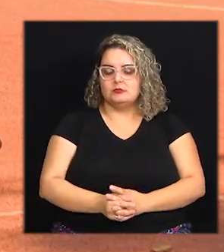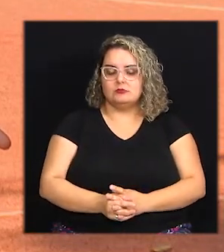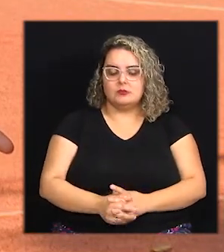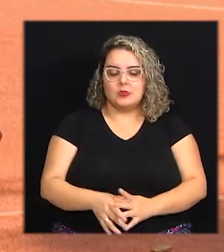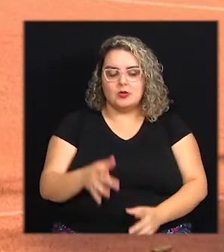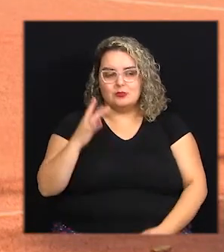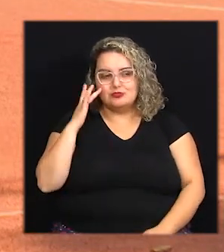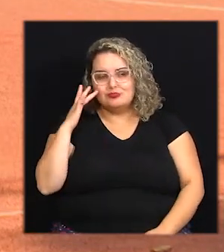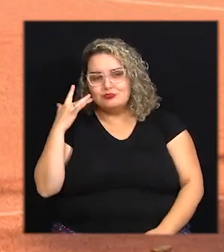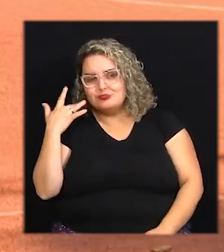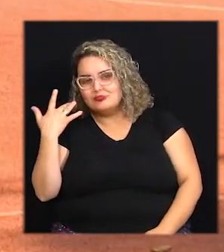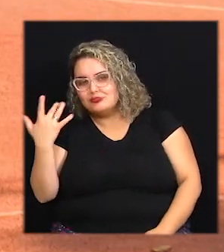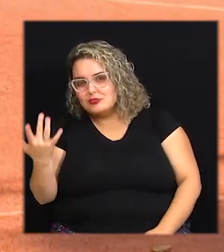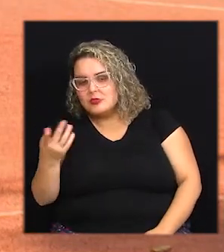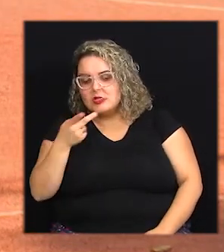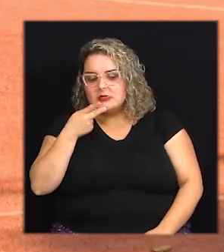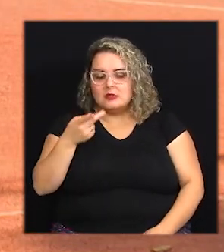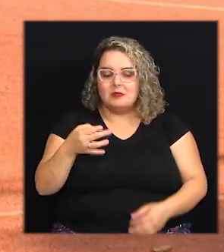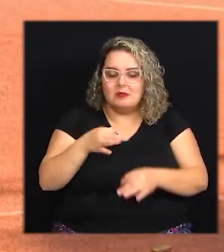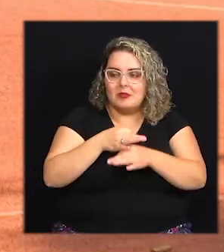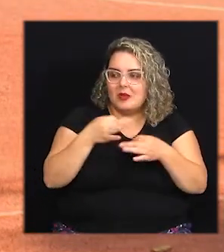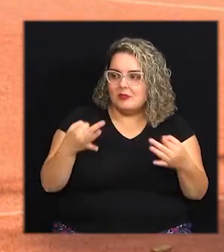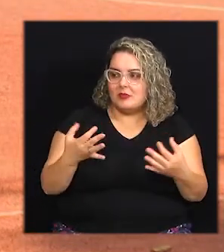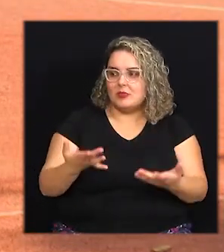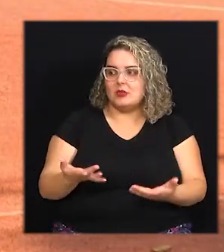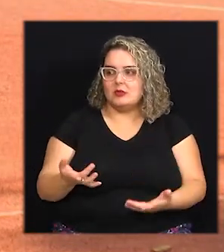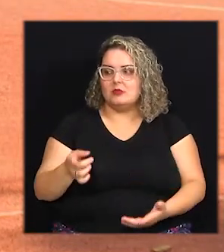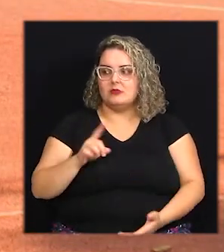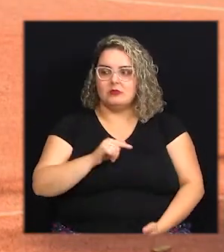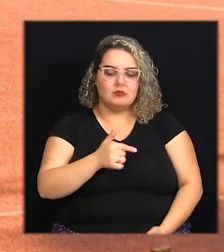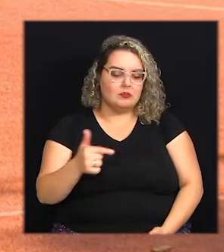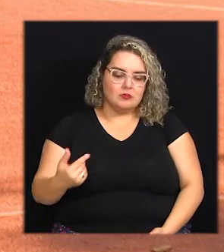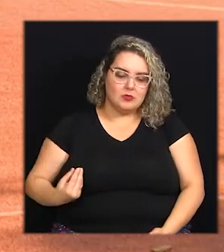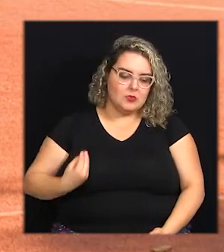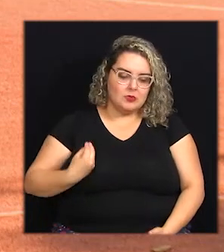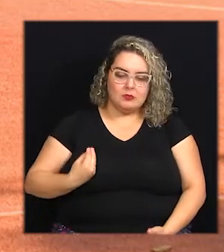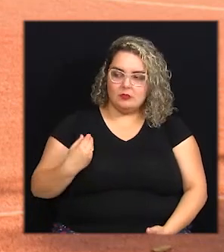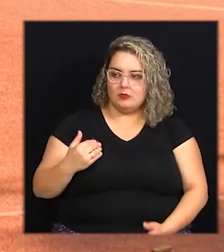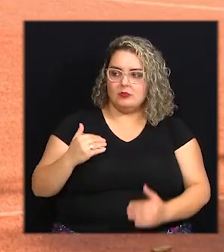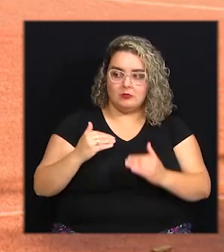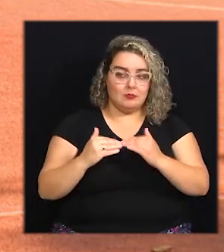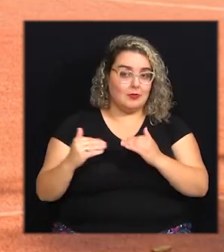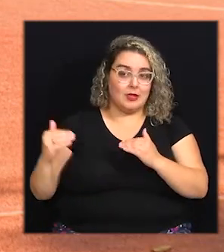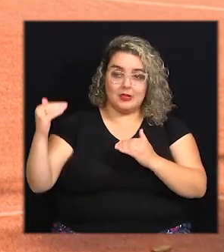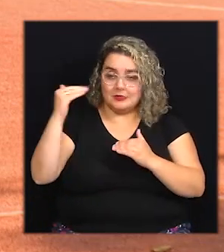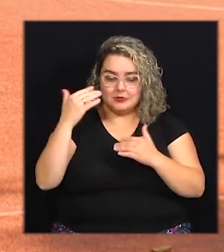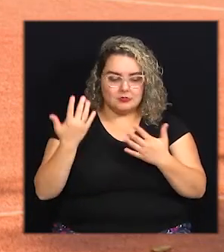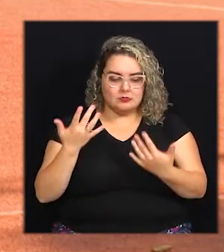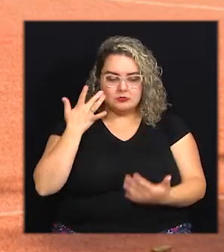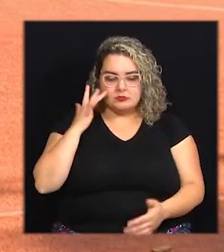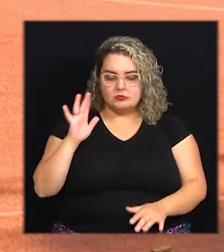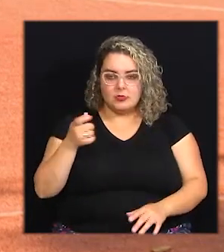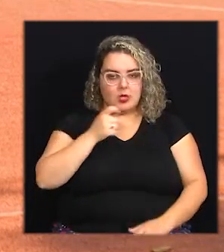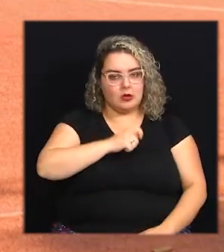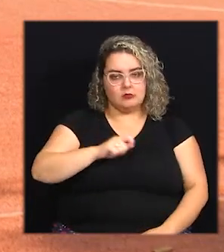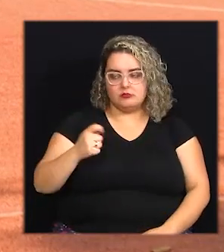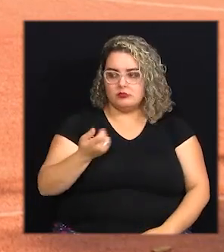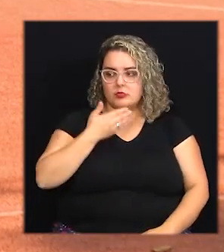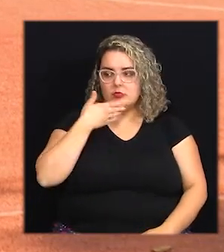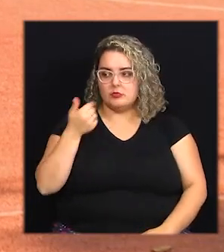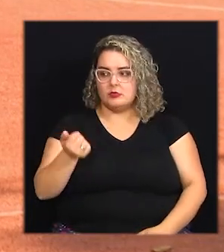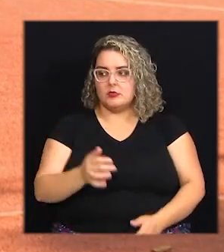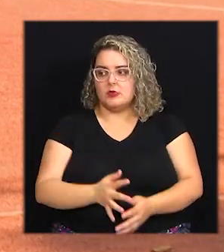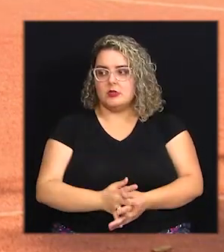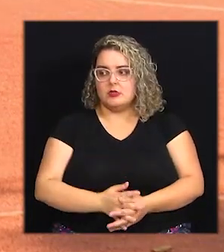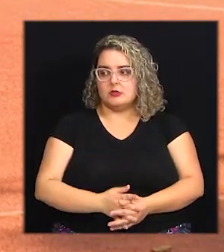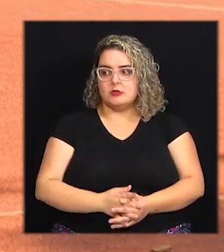te dizer perfeitamente, porque eu não vivi como que é o tênis acima, sabe? Tipo, entre os melhores,